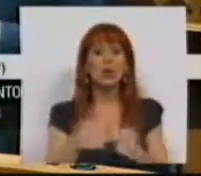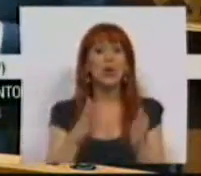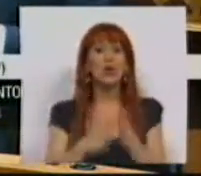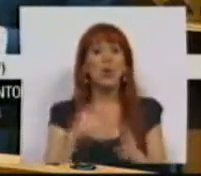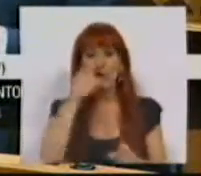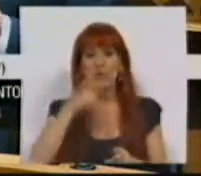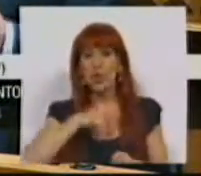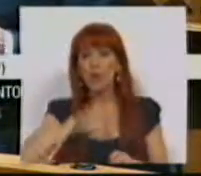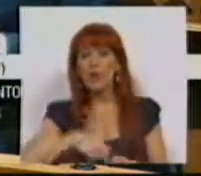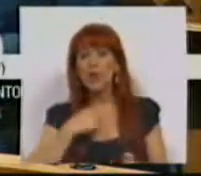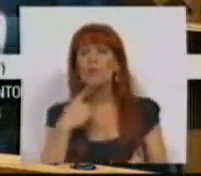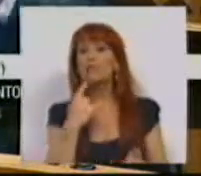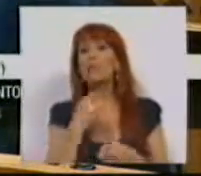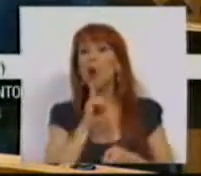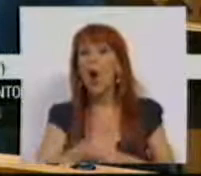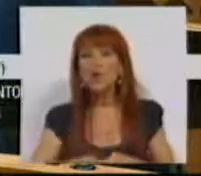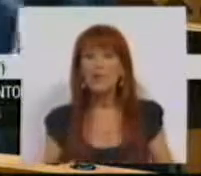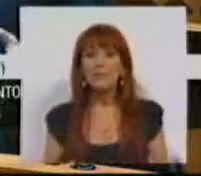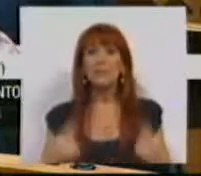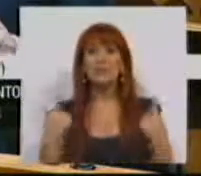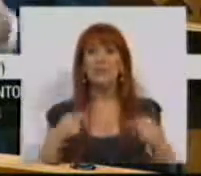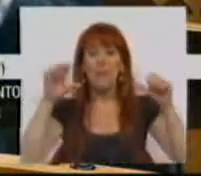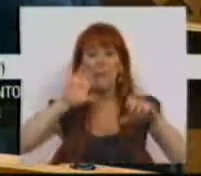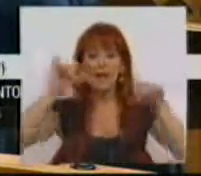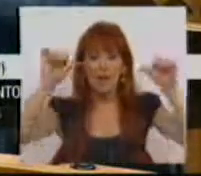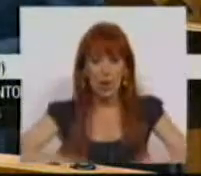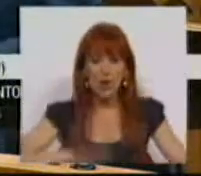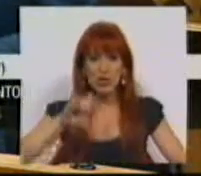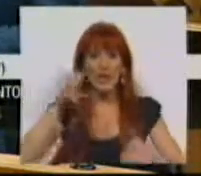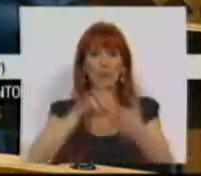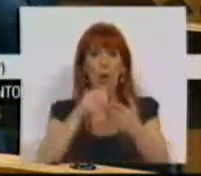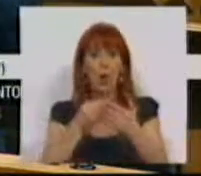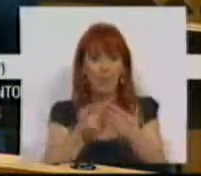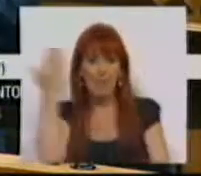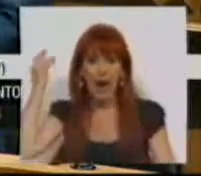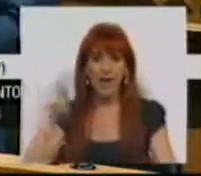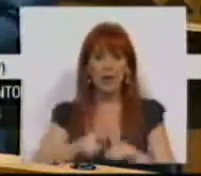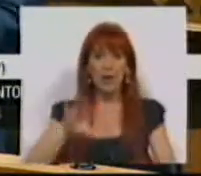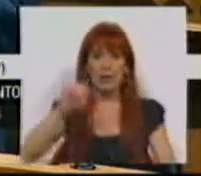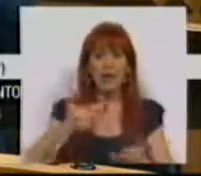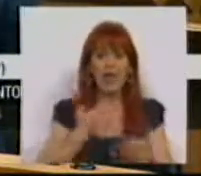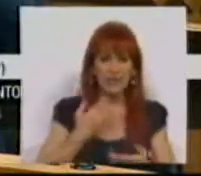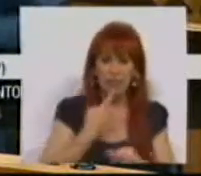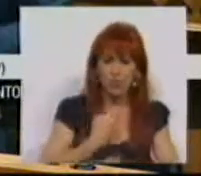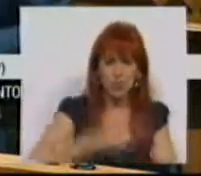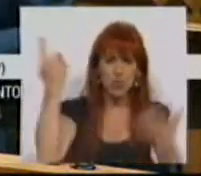os portugueses colocam: país pior, país mais pobre, país endividado,